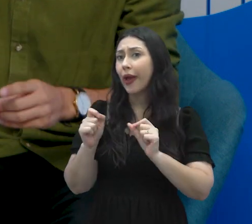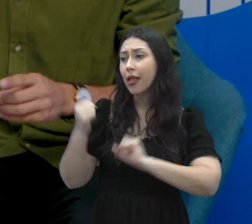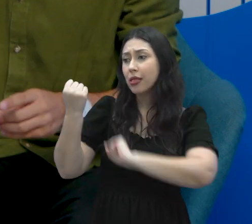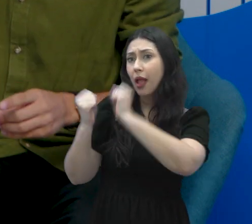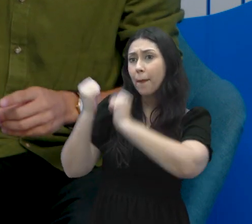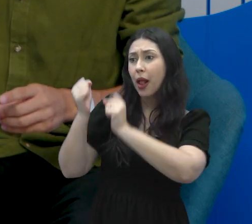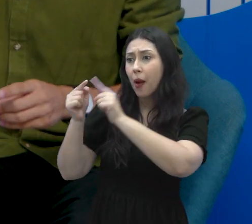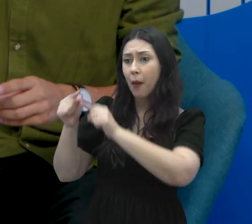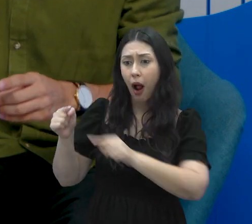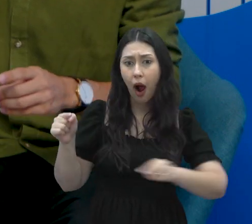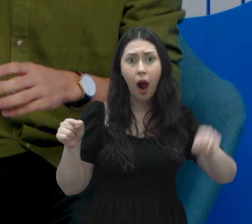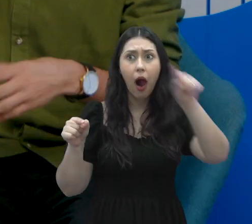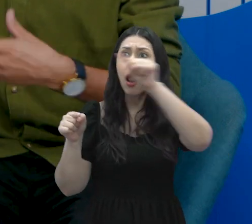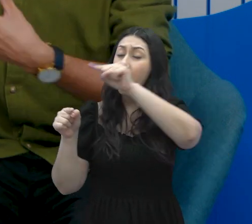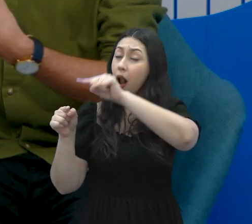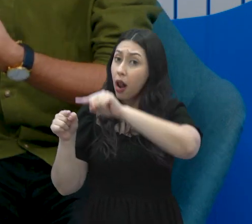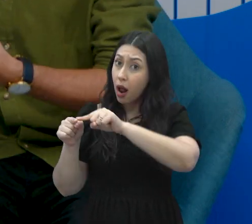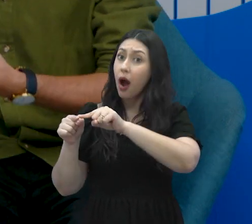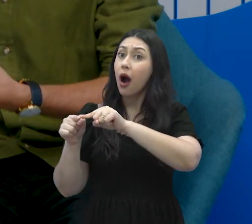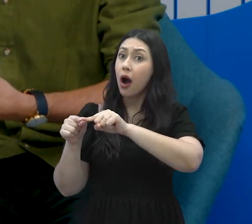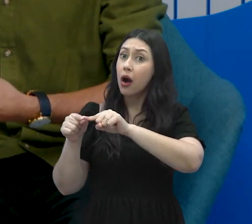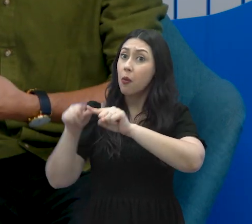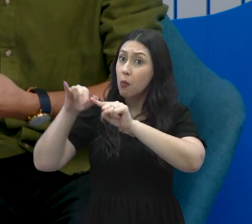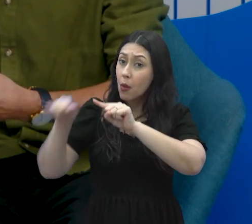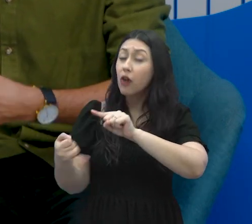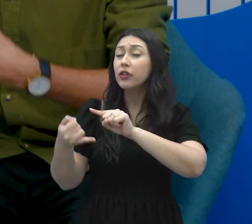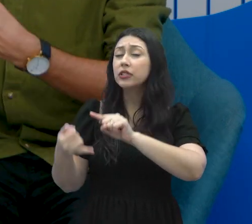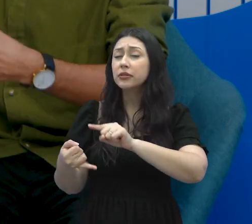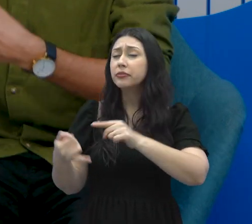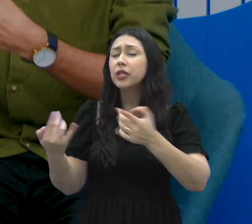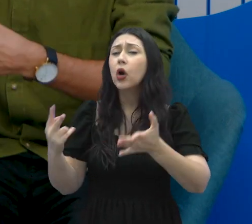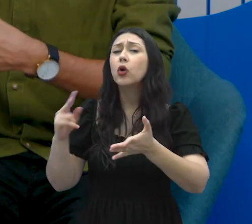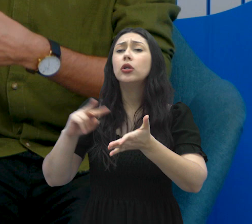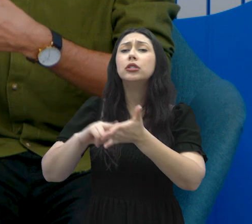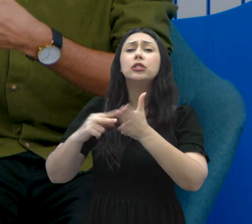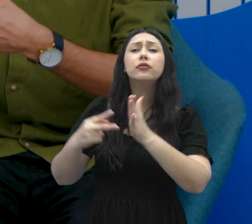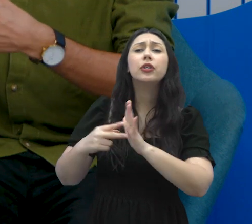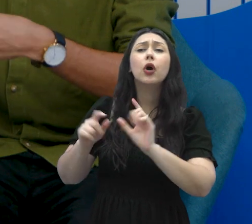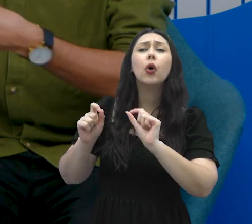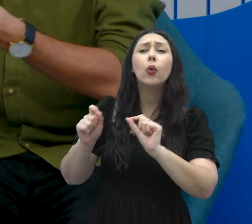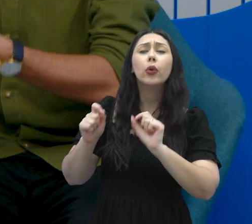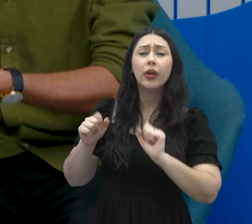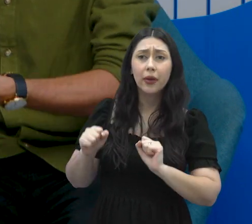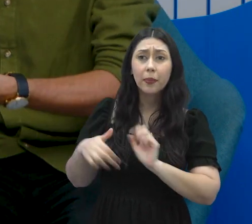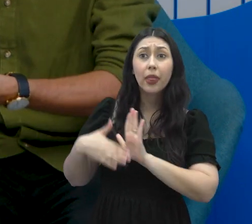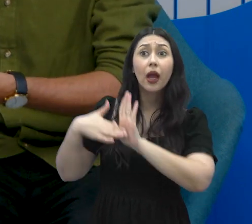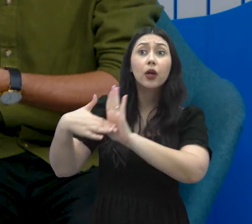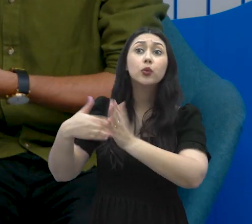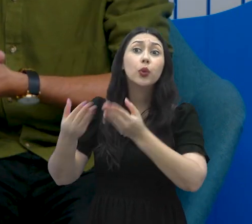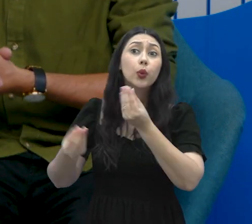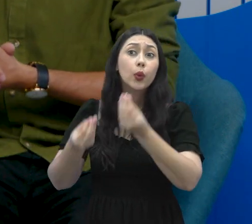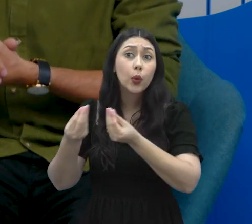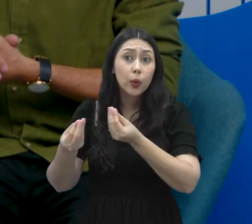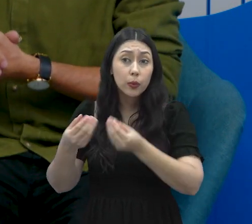economia circular. Afinal, o que é esse conceito e como ela pode ajudar nessa